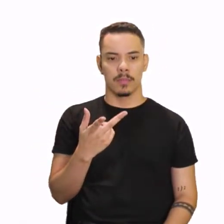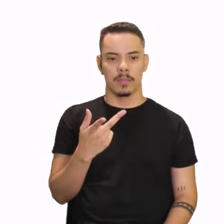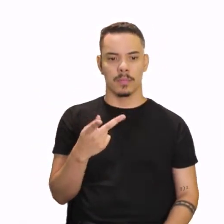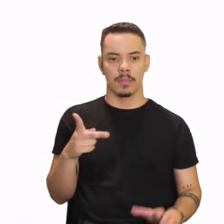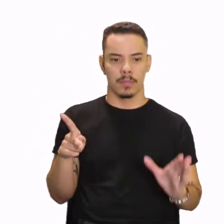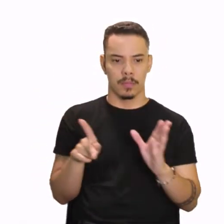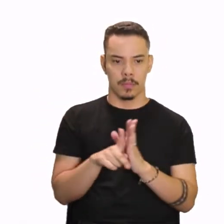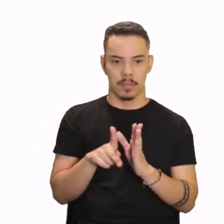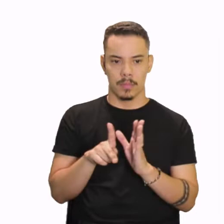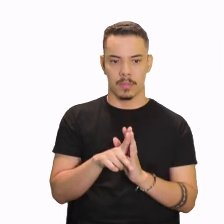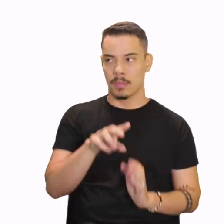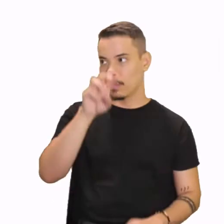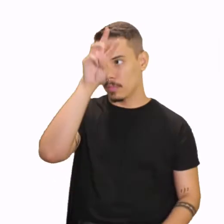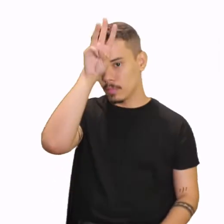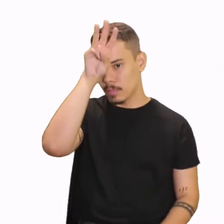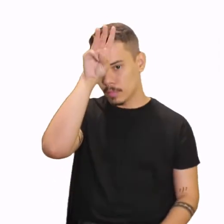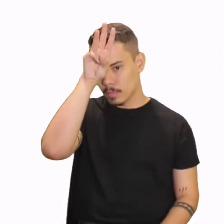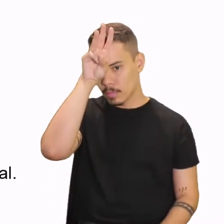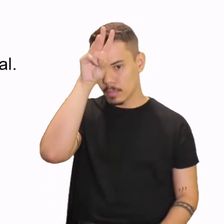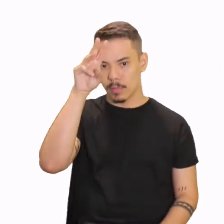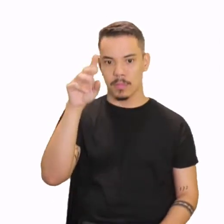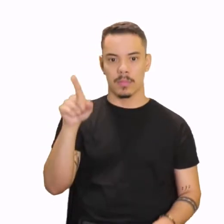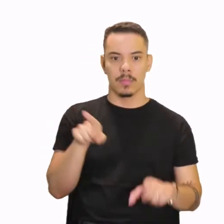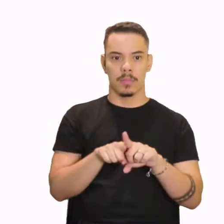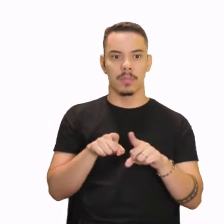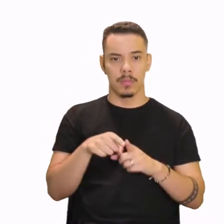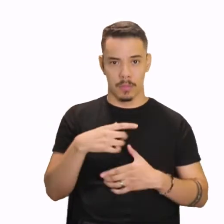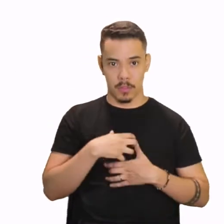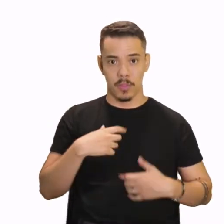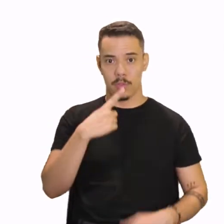do Cascão e o Cebolinha